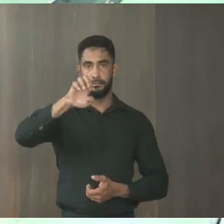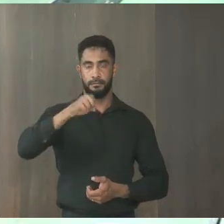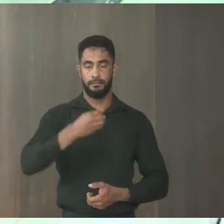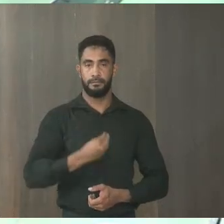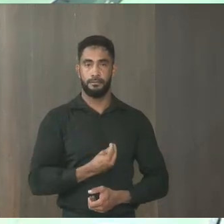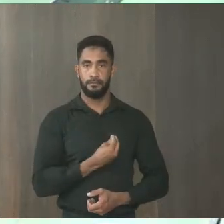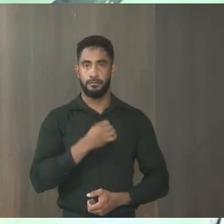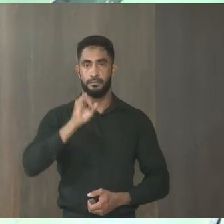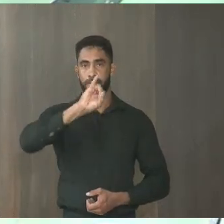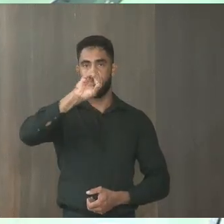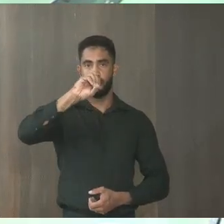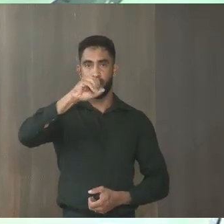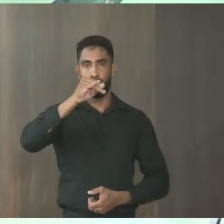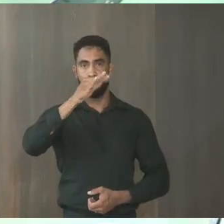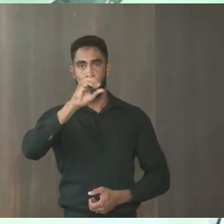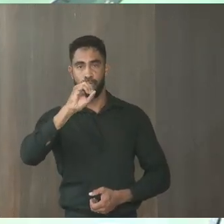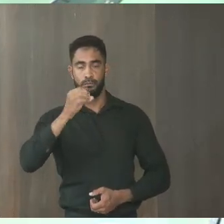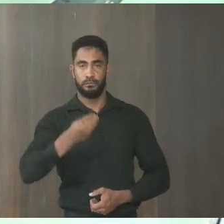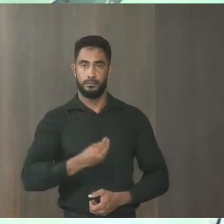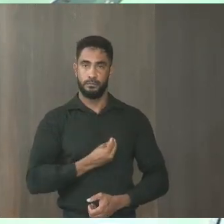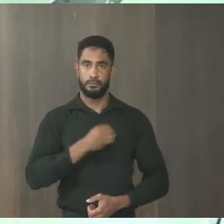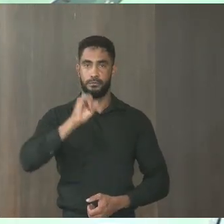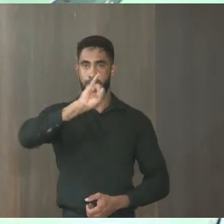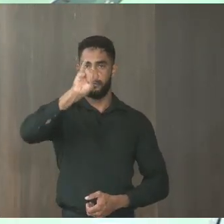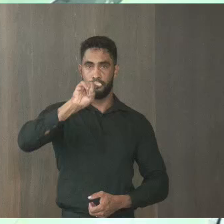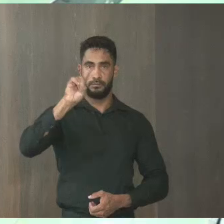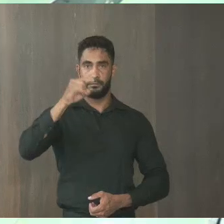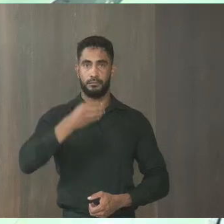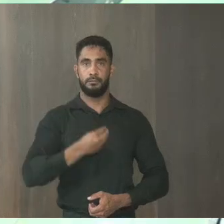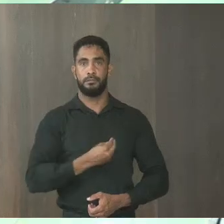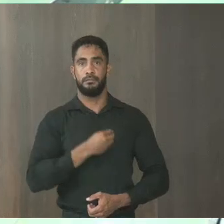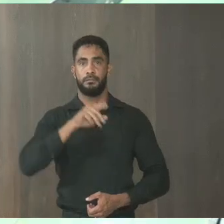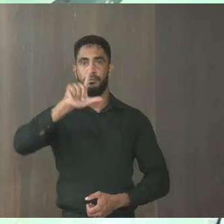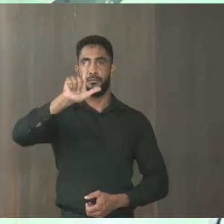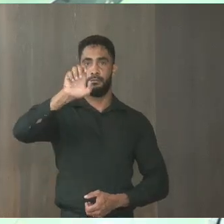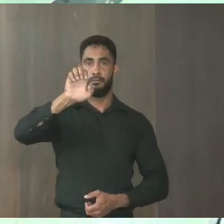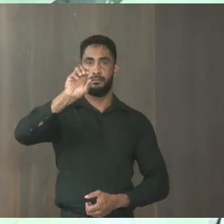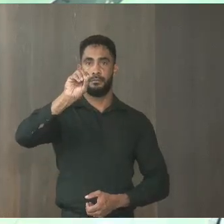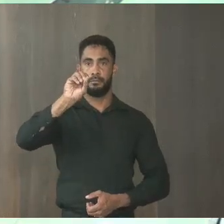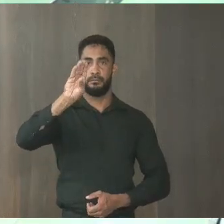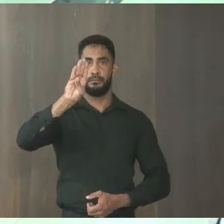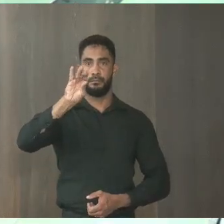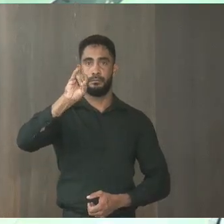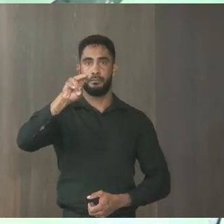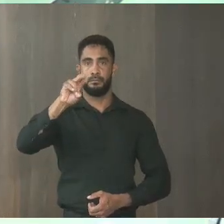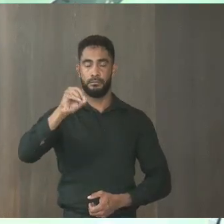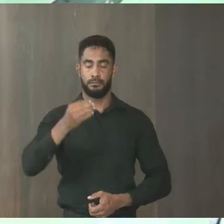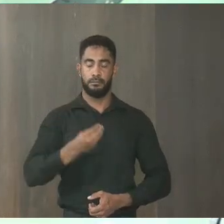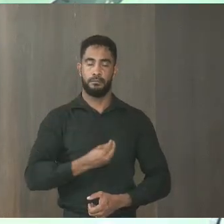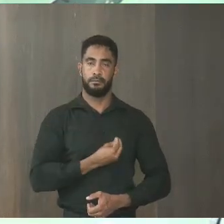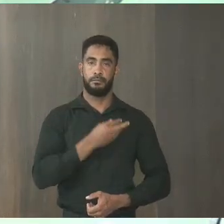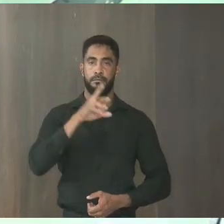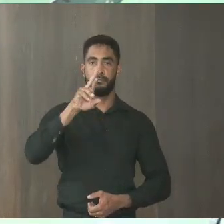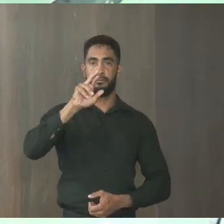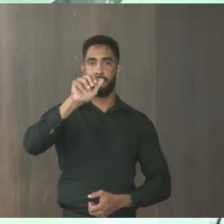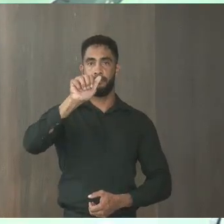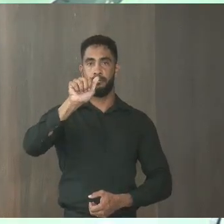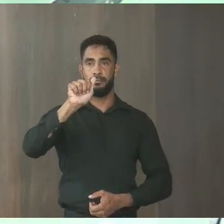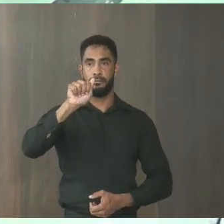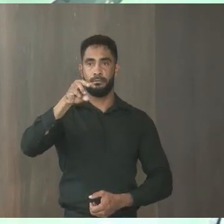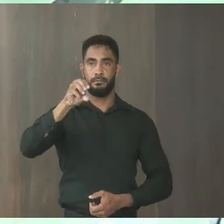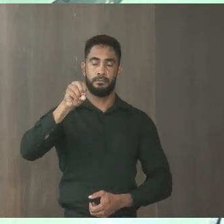Pereira da Silva. José Tarcísio Mendes. Leobino Antunes de Bem. E Ramon Alexandre Araújo.